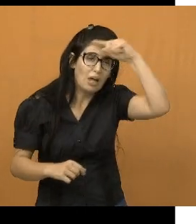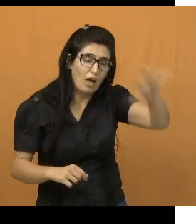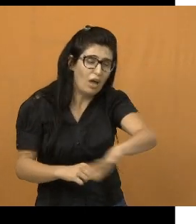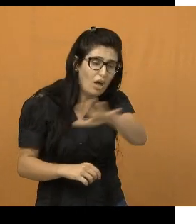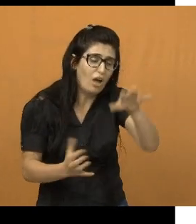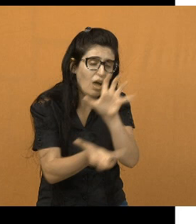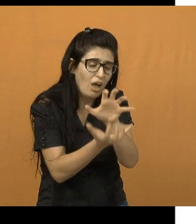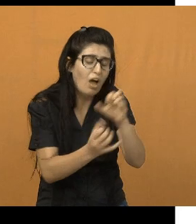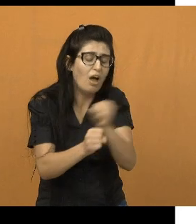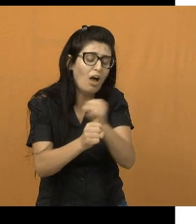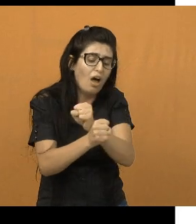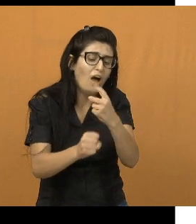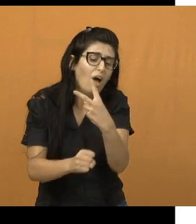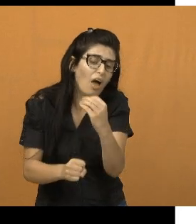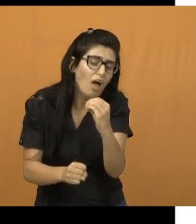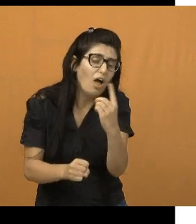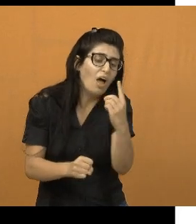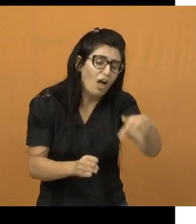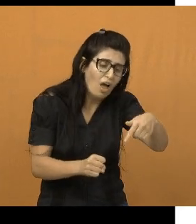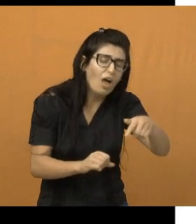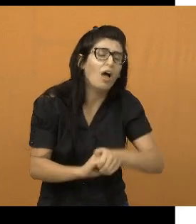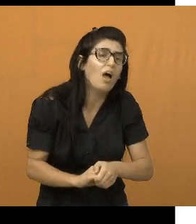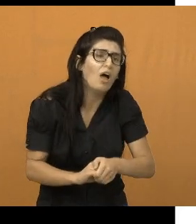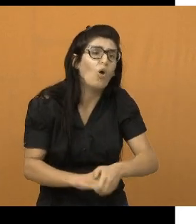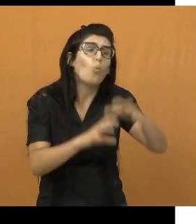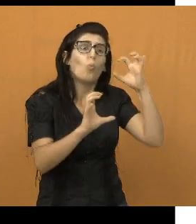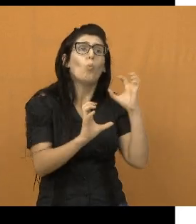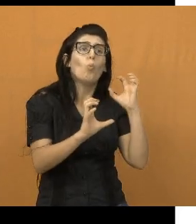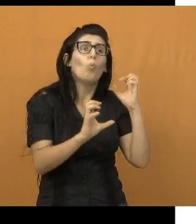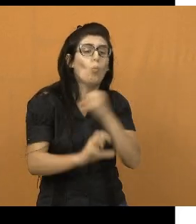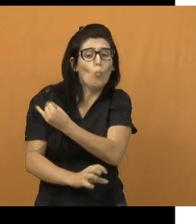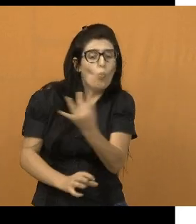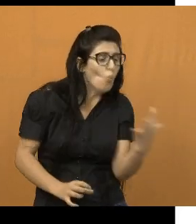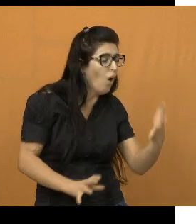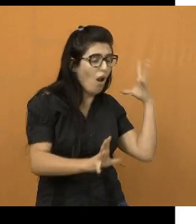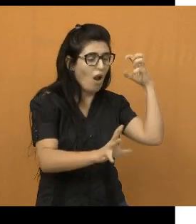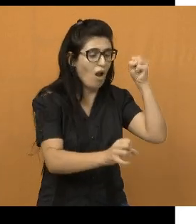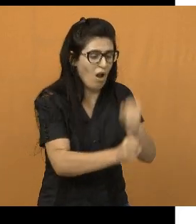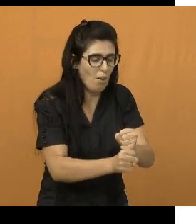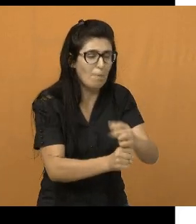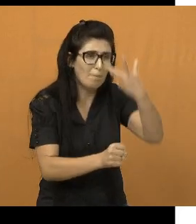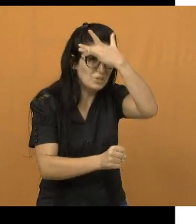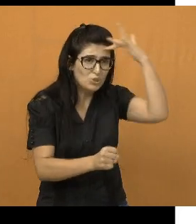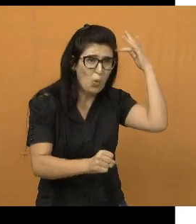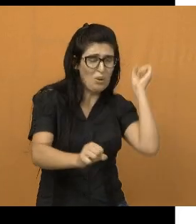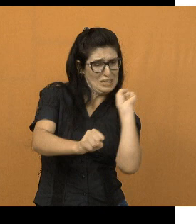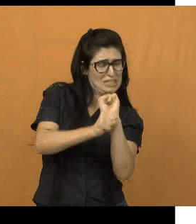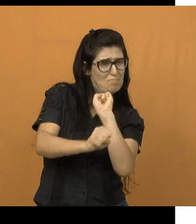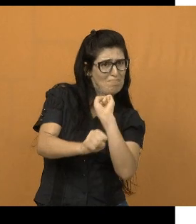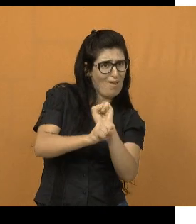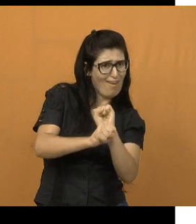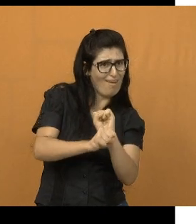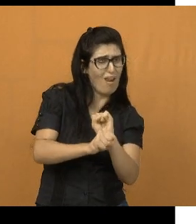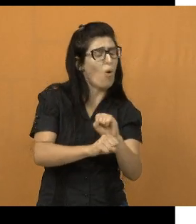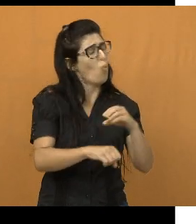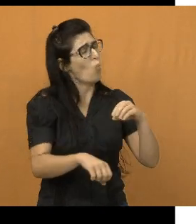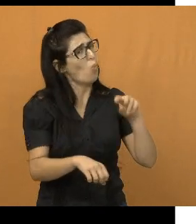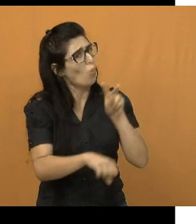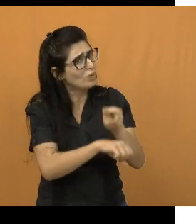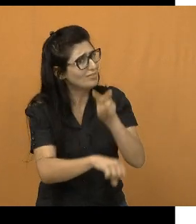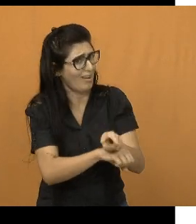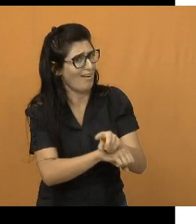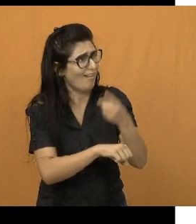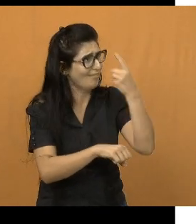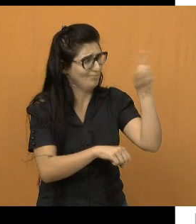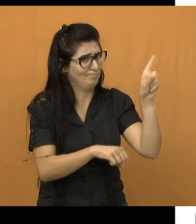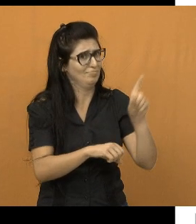de 2017, que era o número total de pacientes que estavam aguardando por esse tratamento.